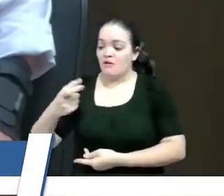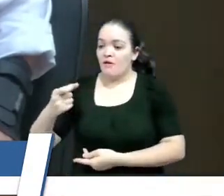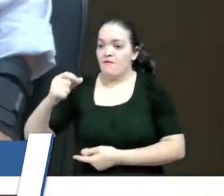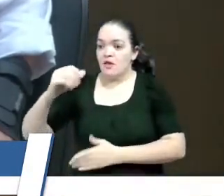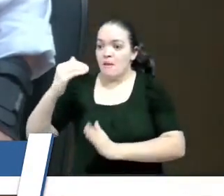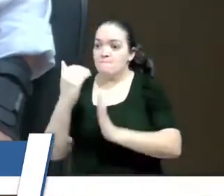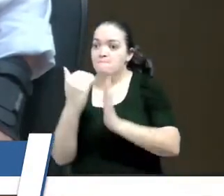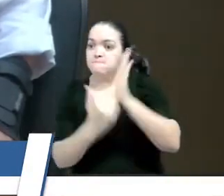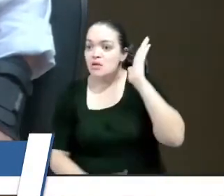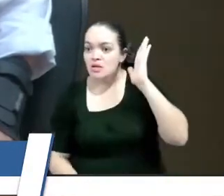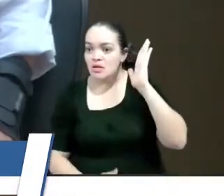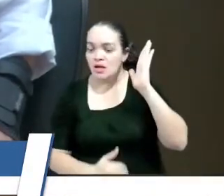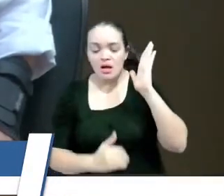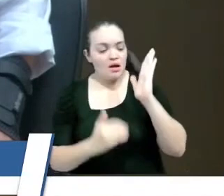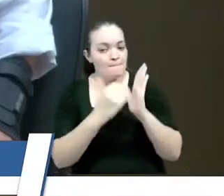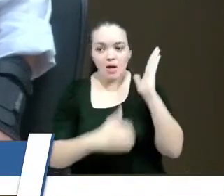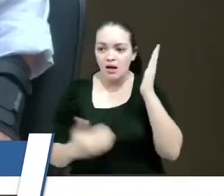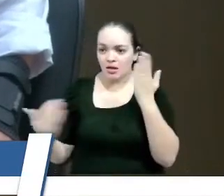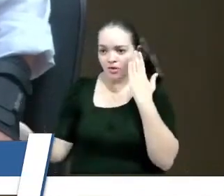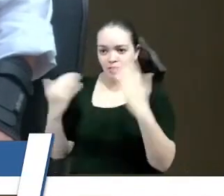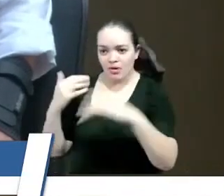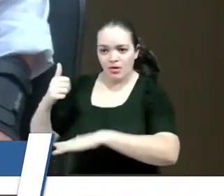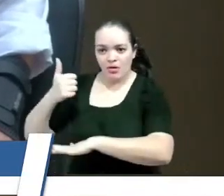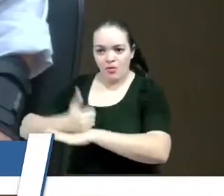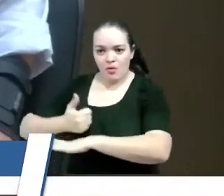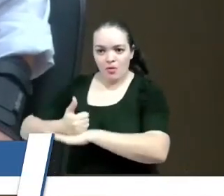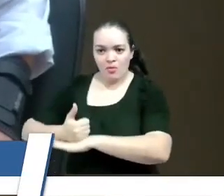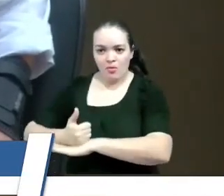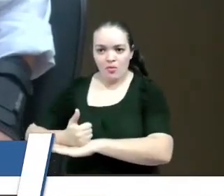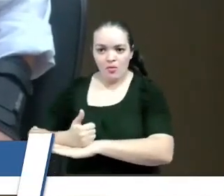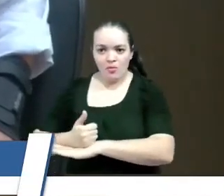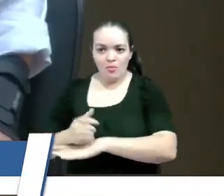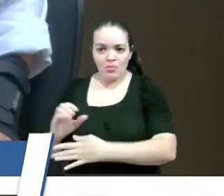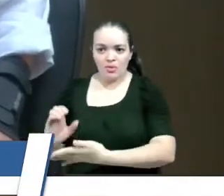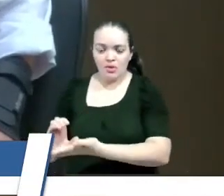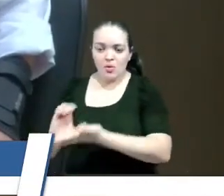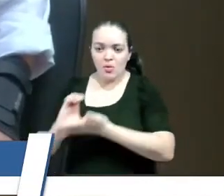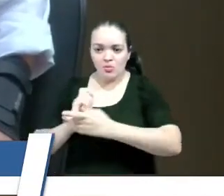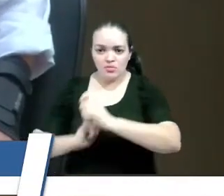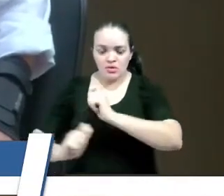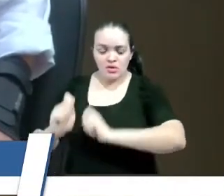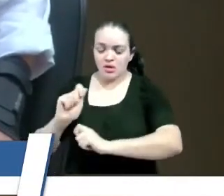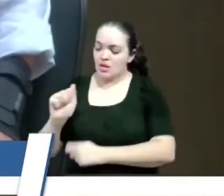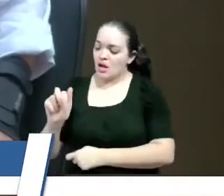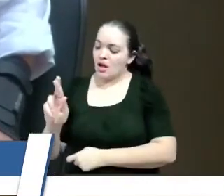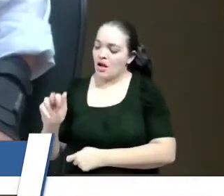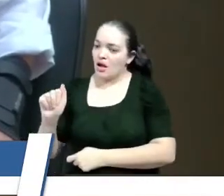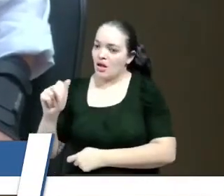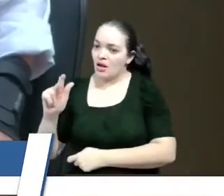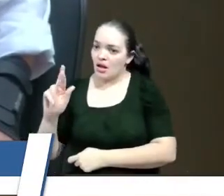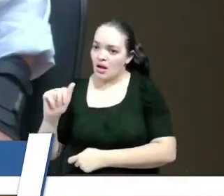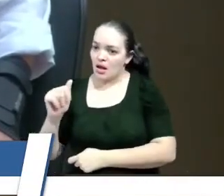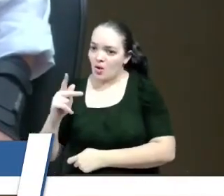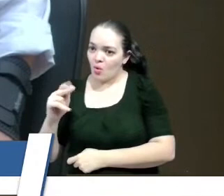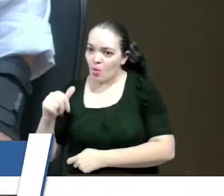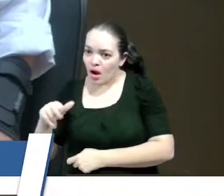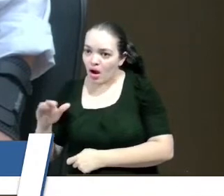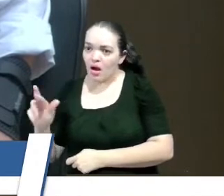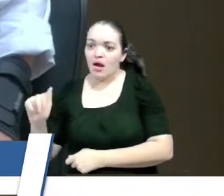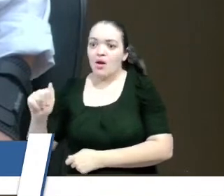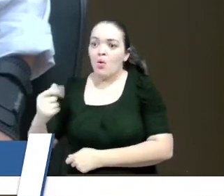Franca. E o orçamento de Araraquara é quase